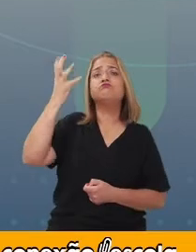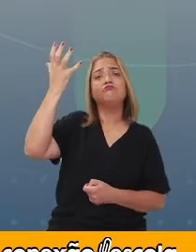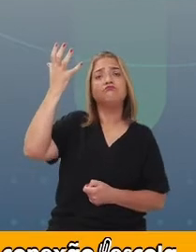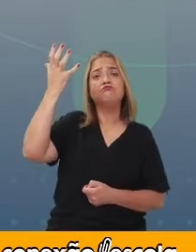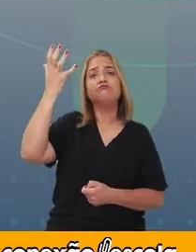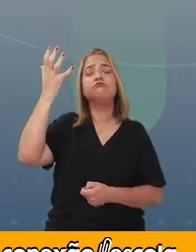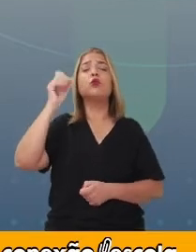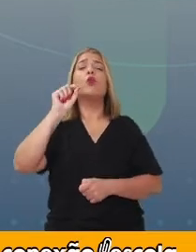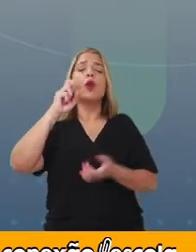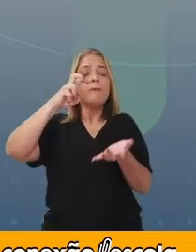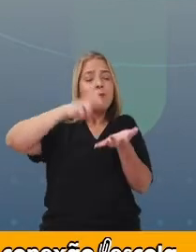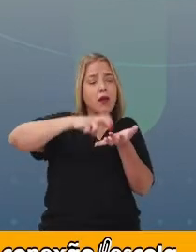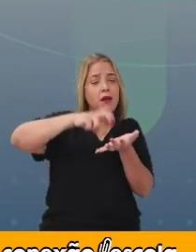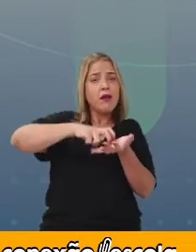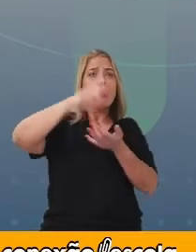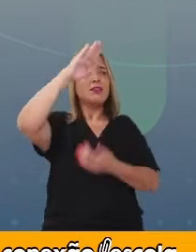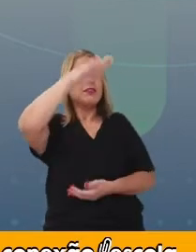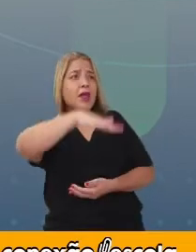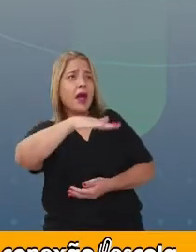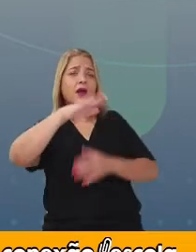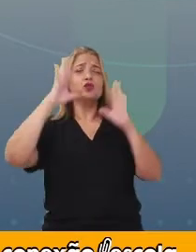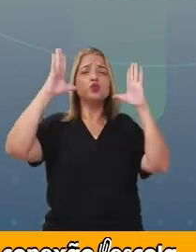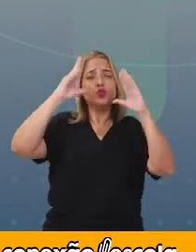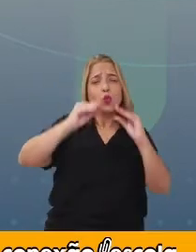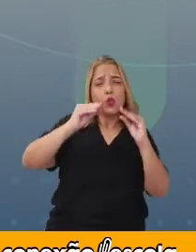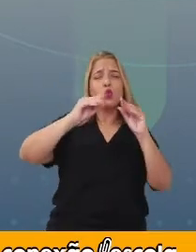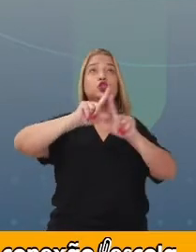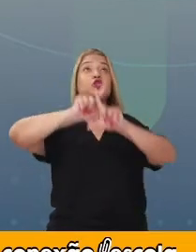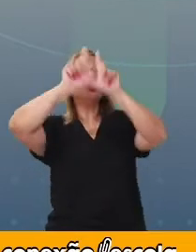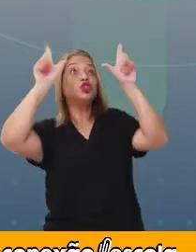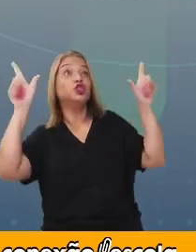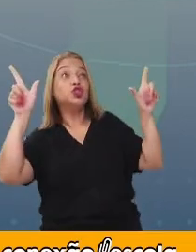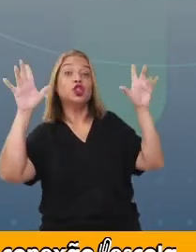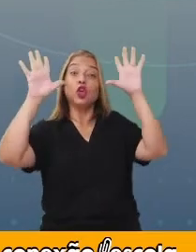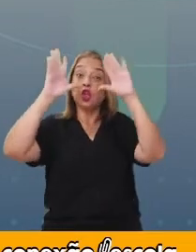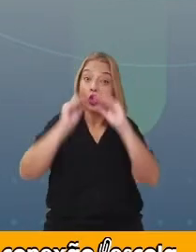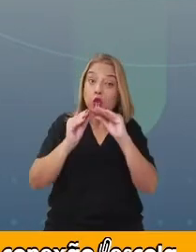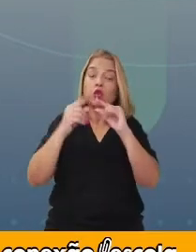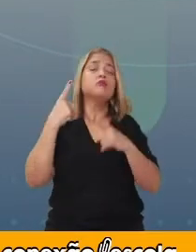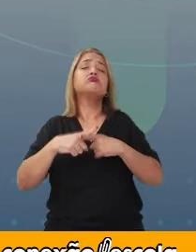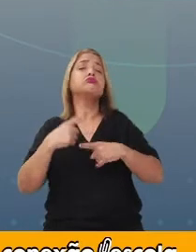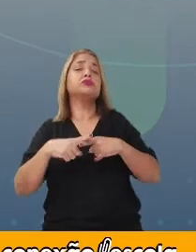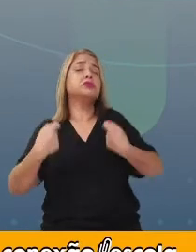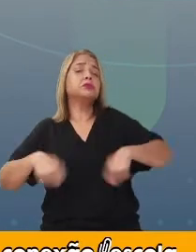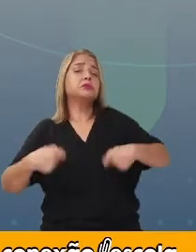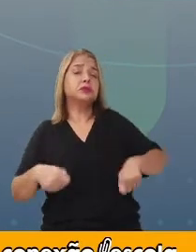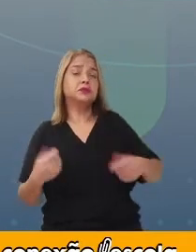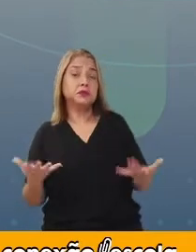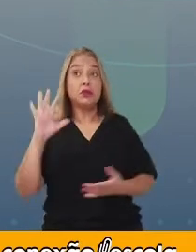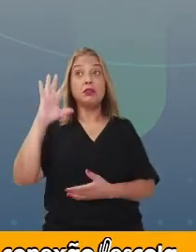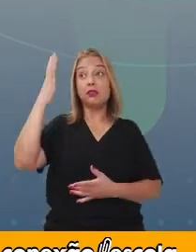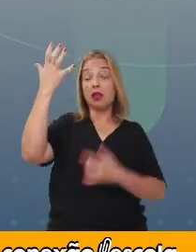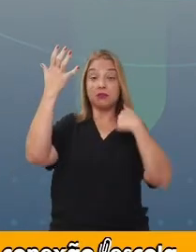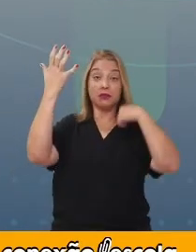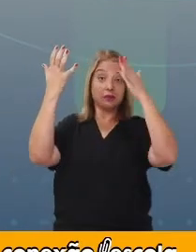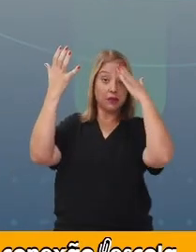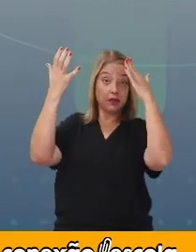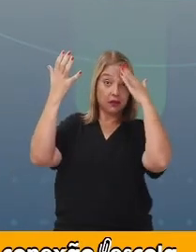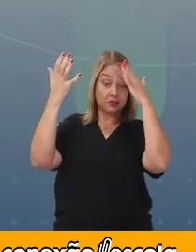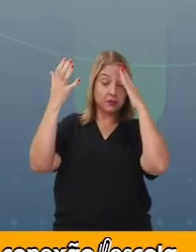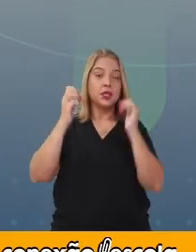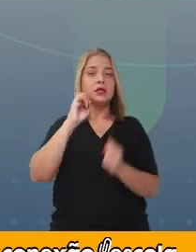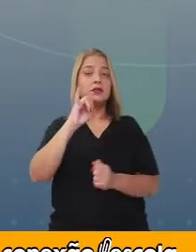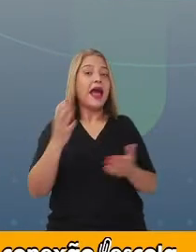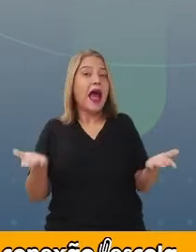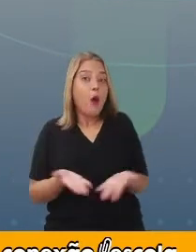noção? Manhã, tarde, noite, dia, noite. Por que medir o tempo? Isso não surgiu agora.